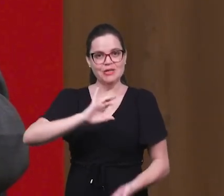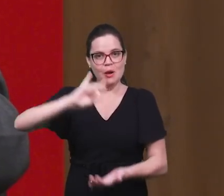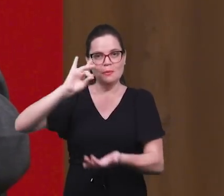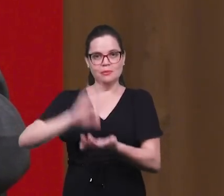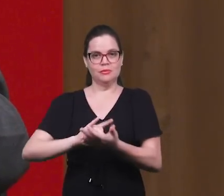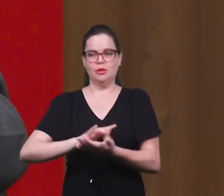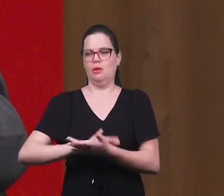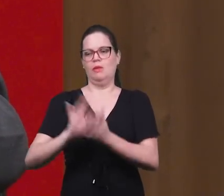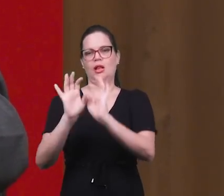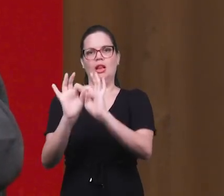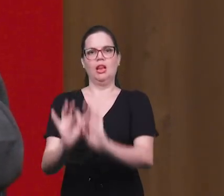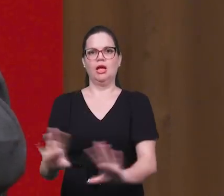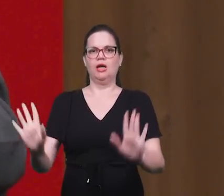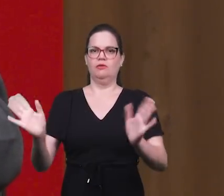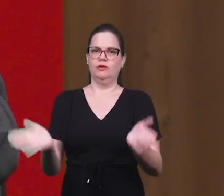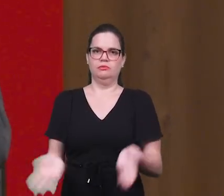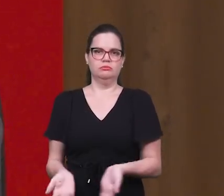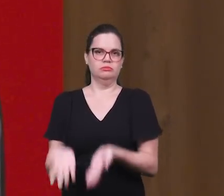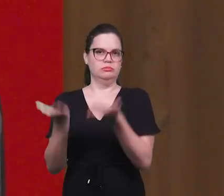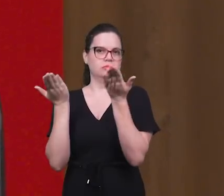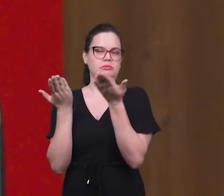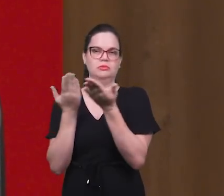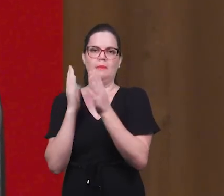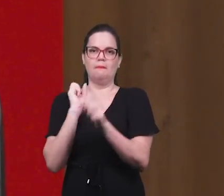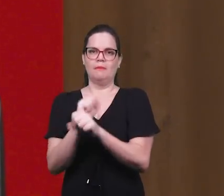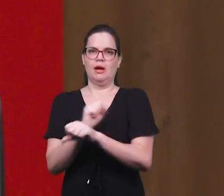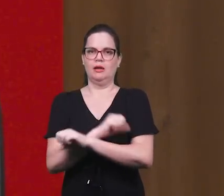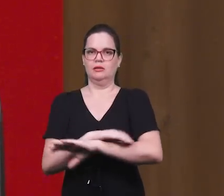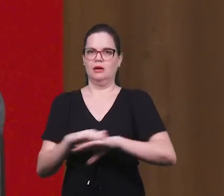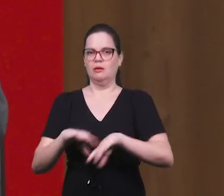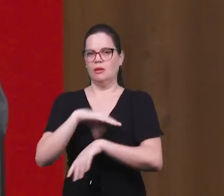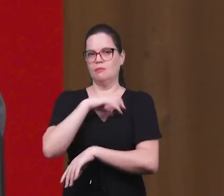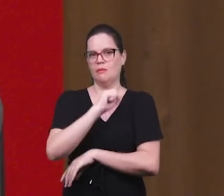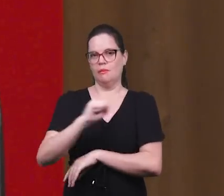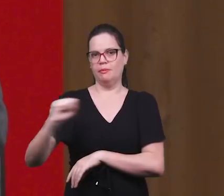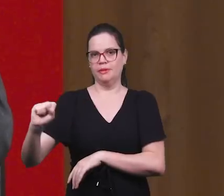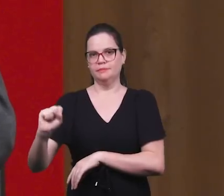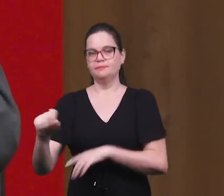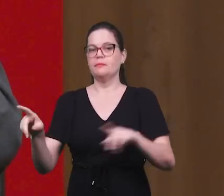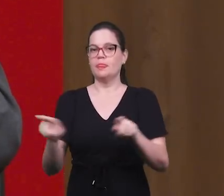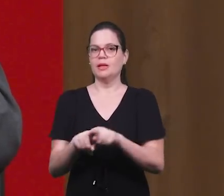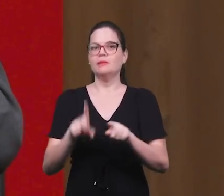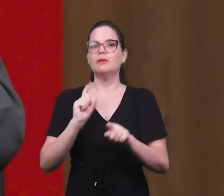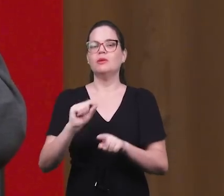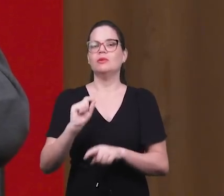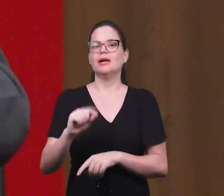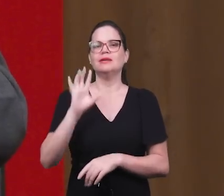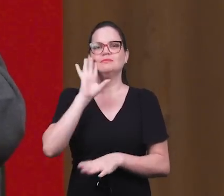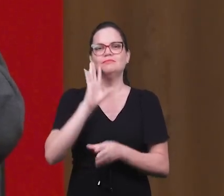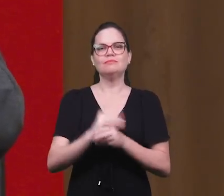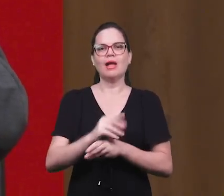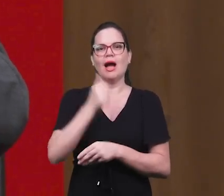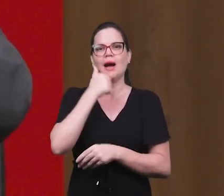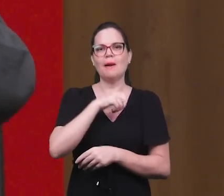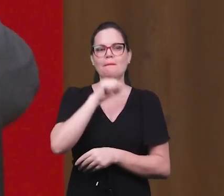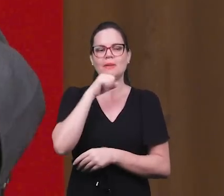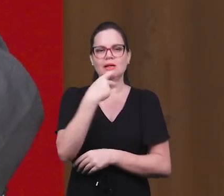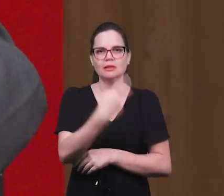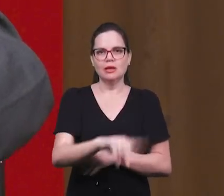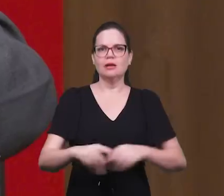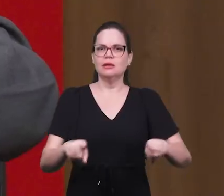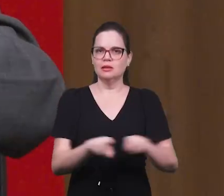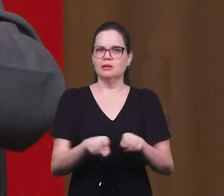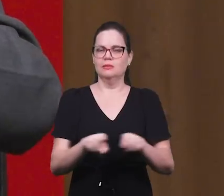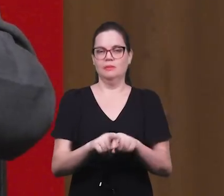a liberdade. Exatamente. E a história diz também que mais tarde a mãe dele era cristã. Que mais tarde ele se